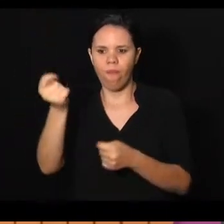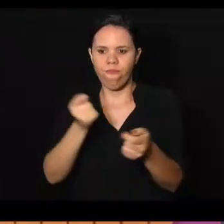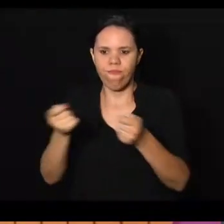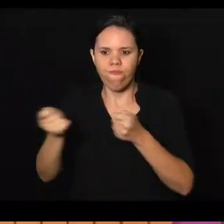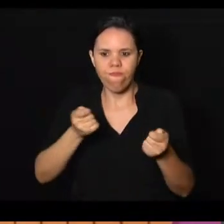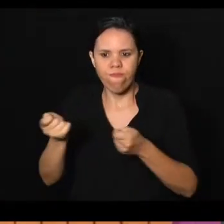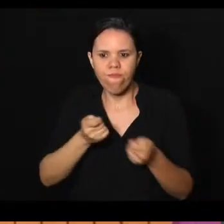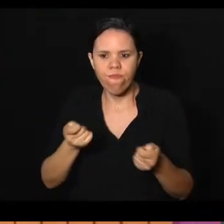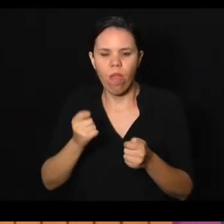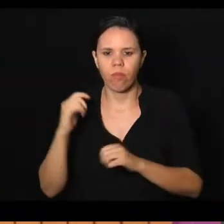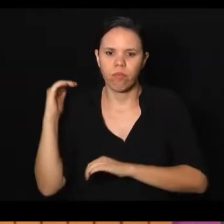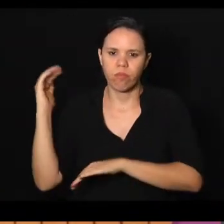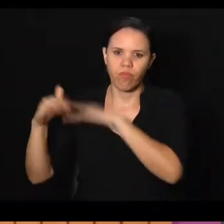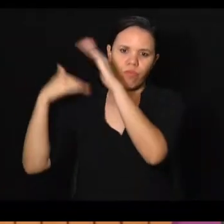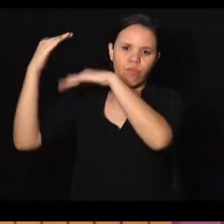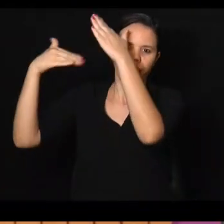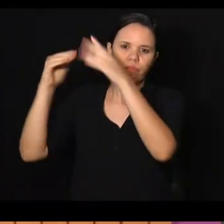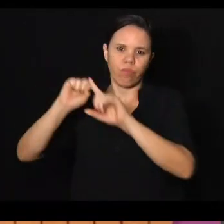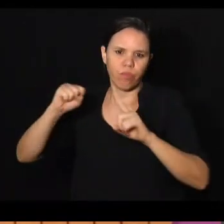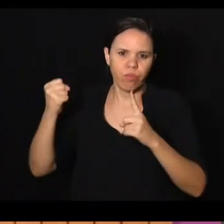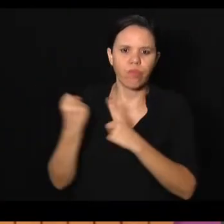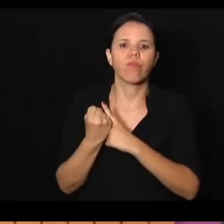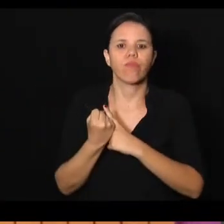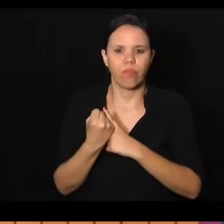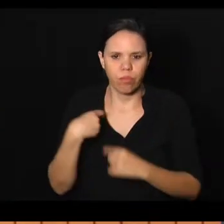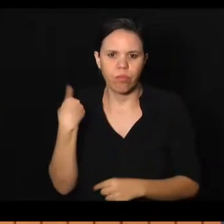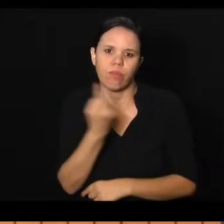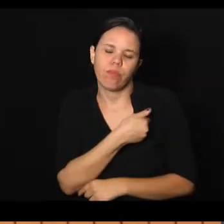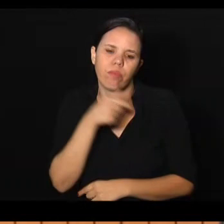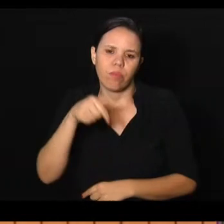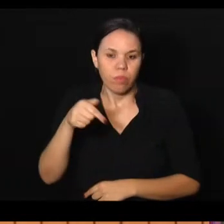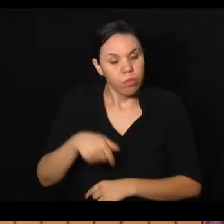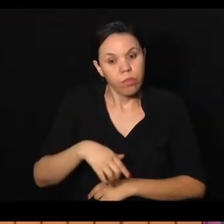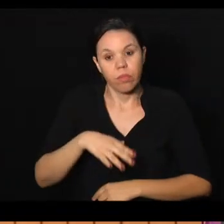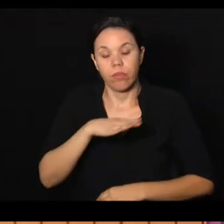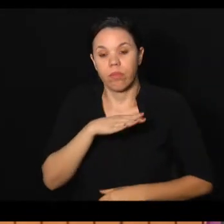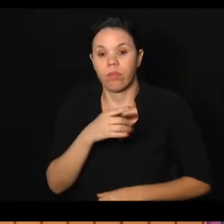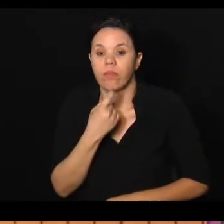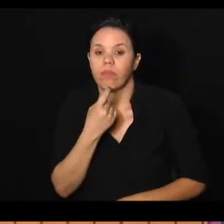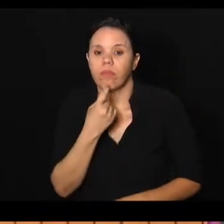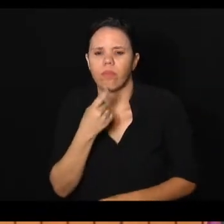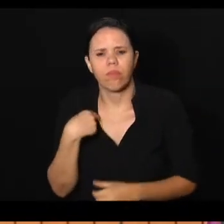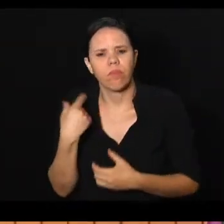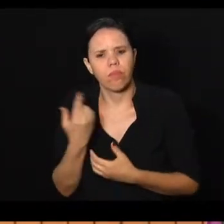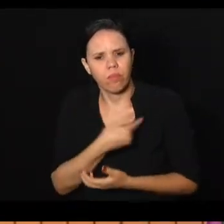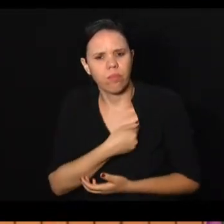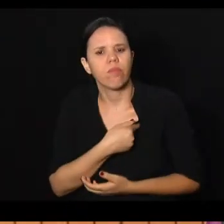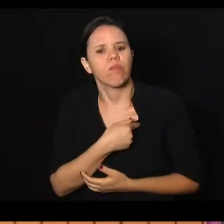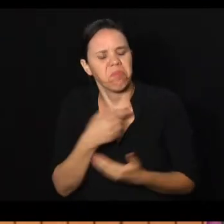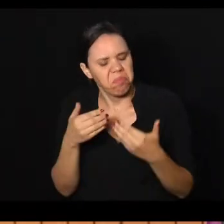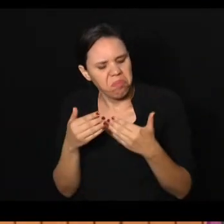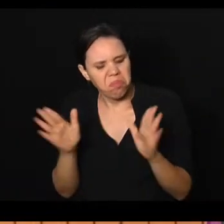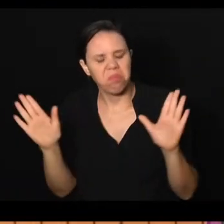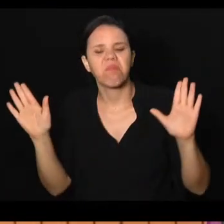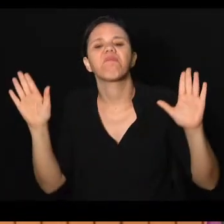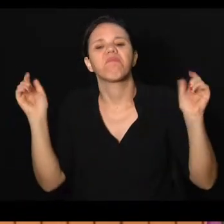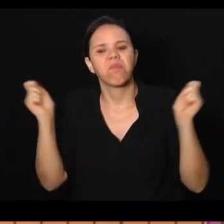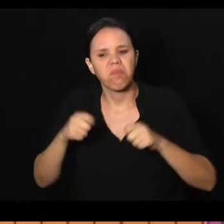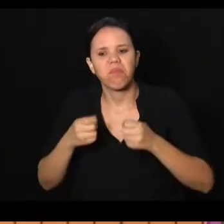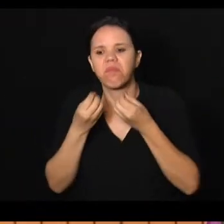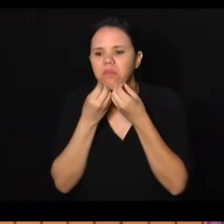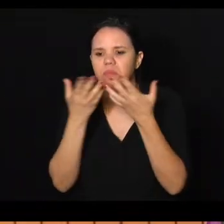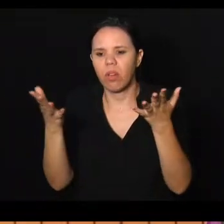e de desenvolvimento social, nós aqui em Campinas, ministra, nós nos colocamos à disposição para